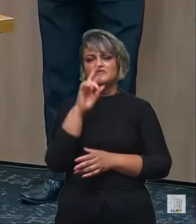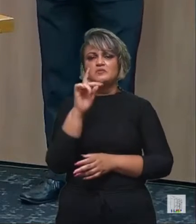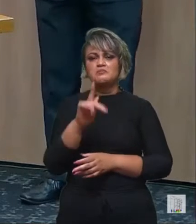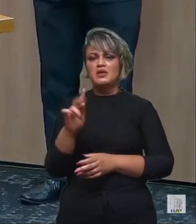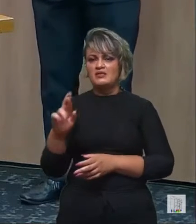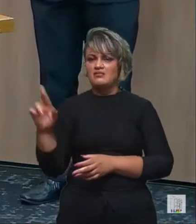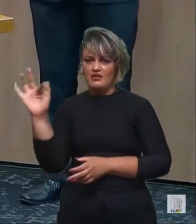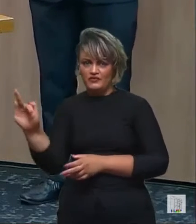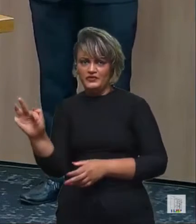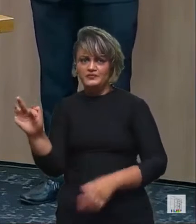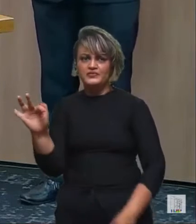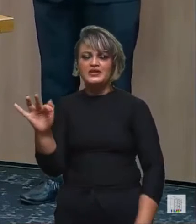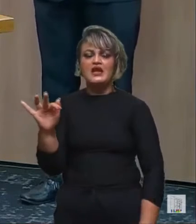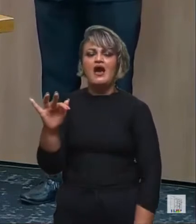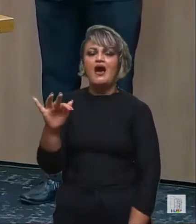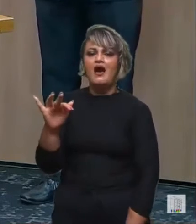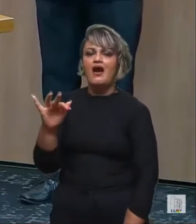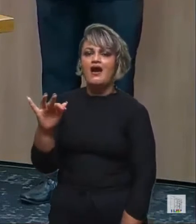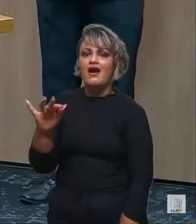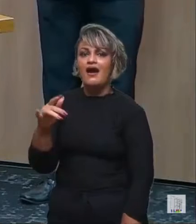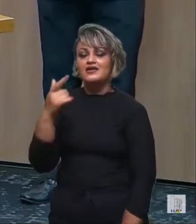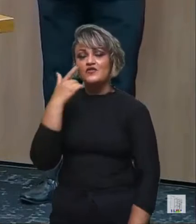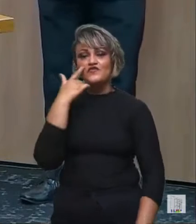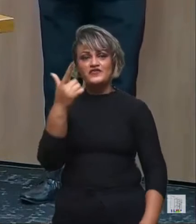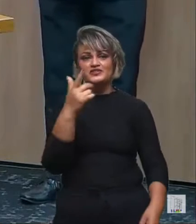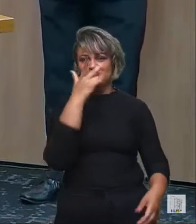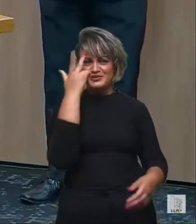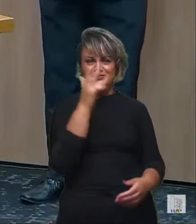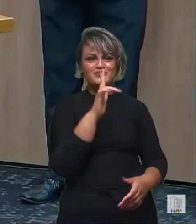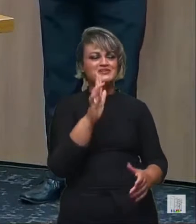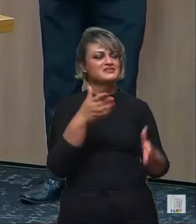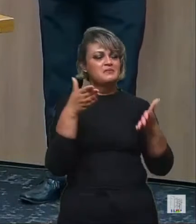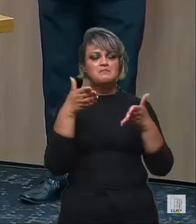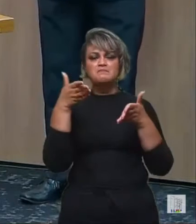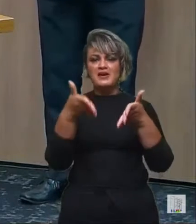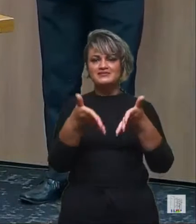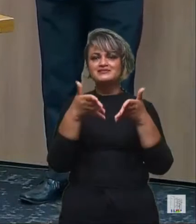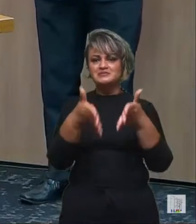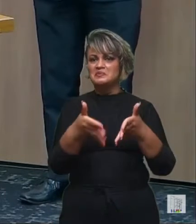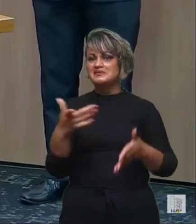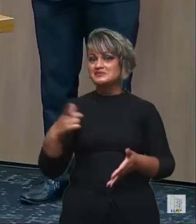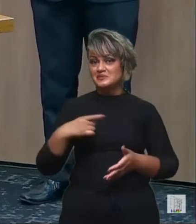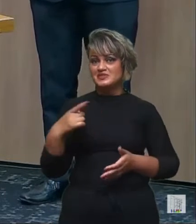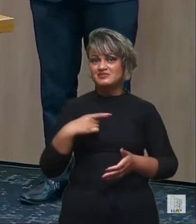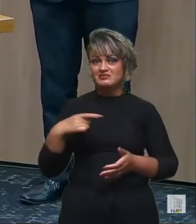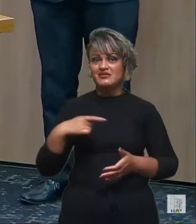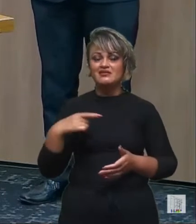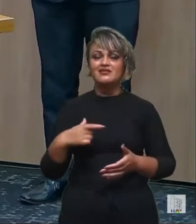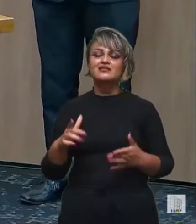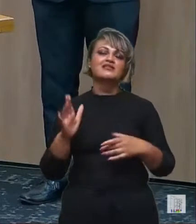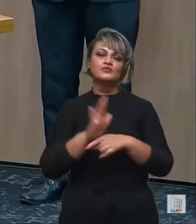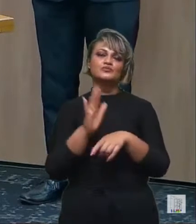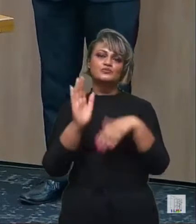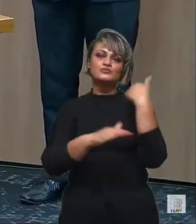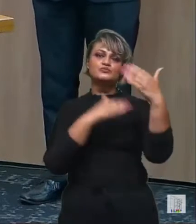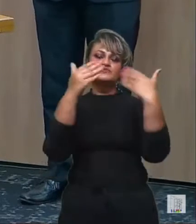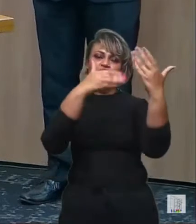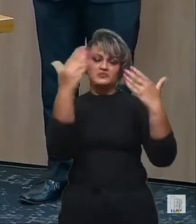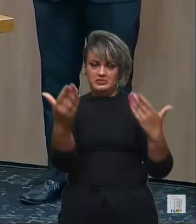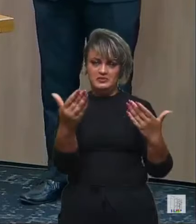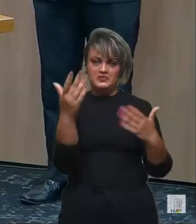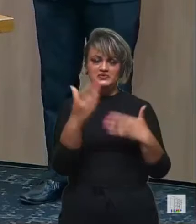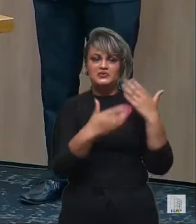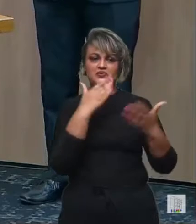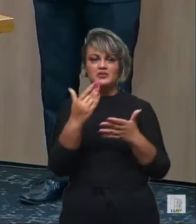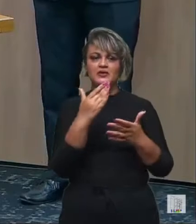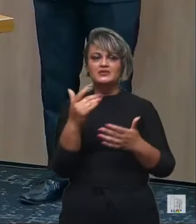vejo vários colegas que são os verdadeiros atores desse momento, ministro, que permitiram esse desenvolvimento. E eu